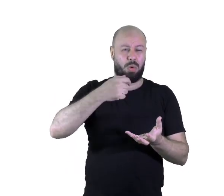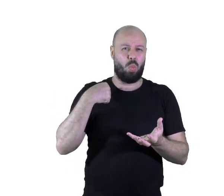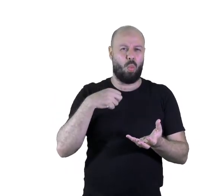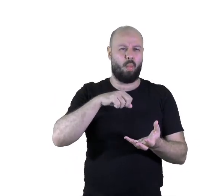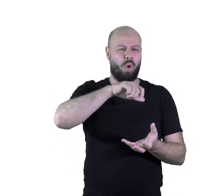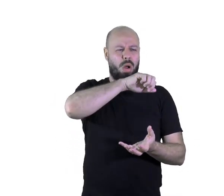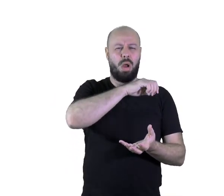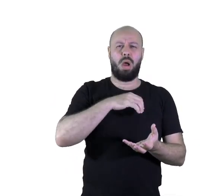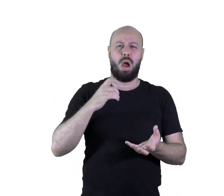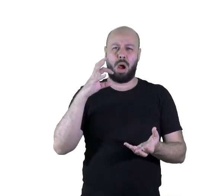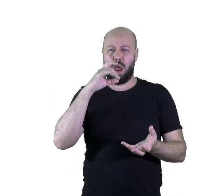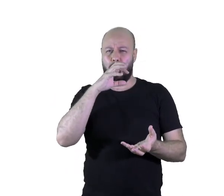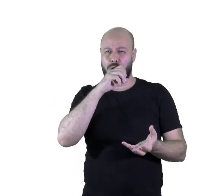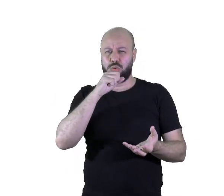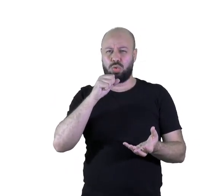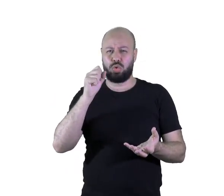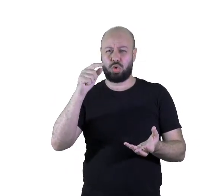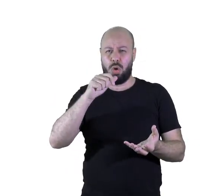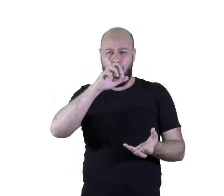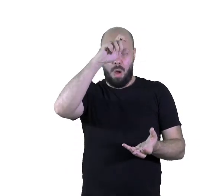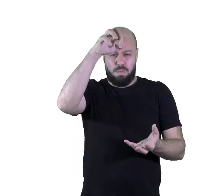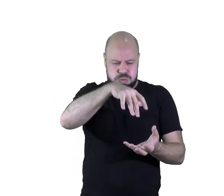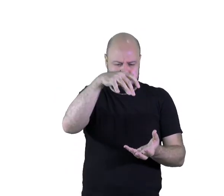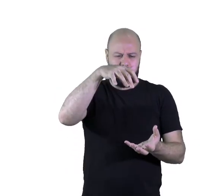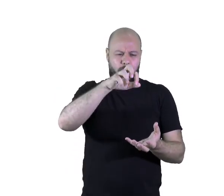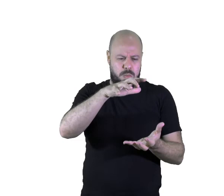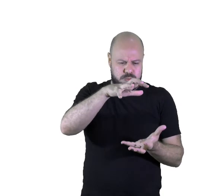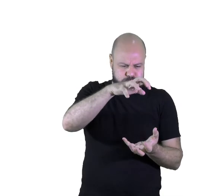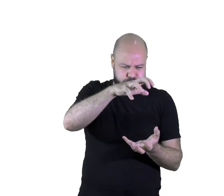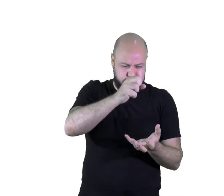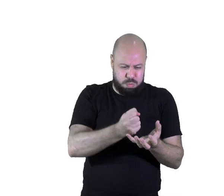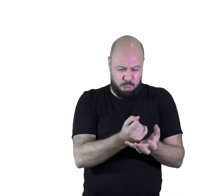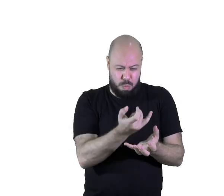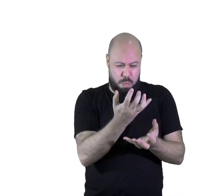dentro da atmosfera e ele fica muito quente, né?